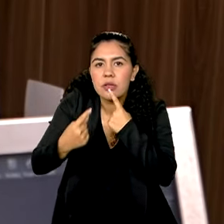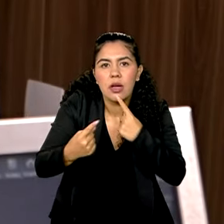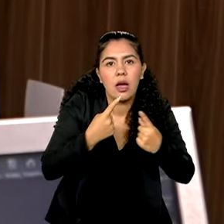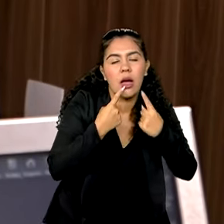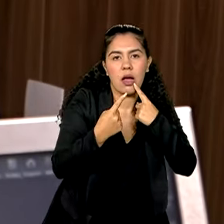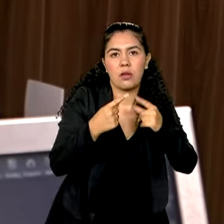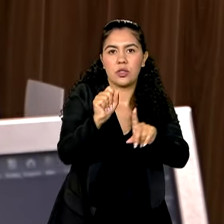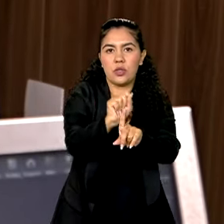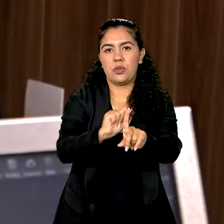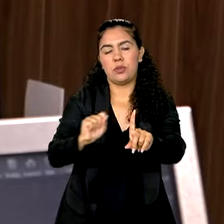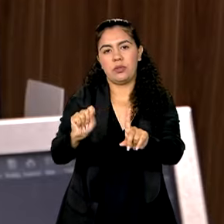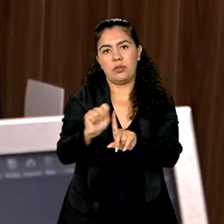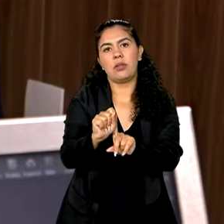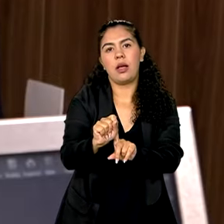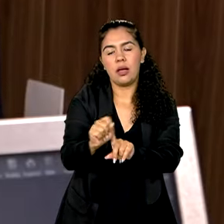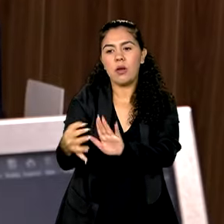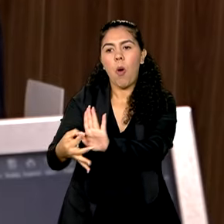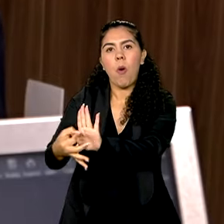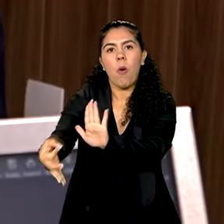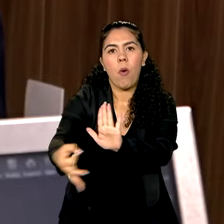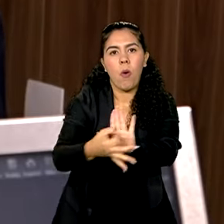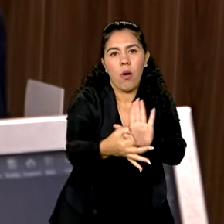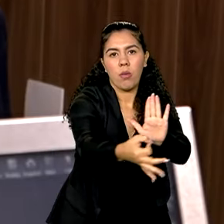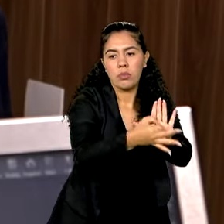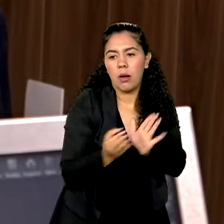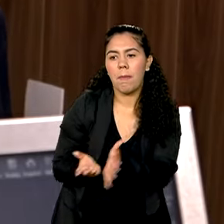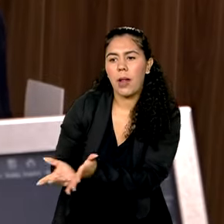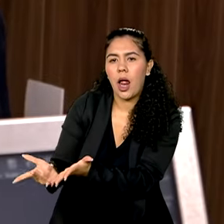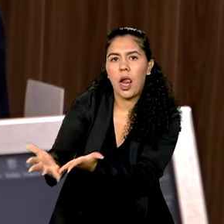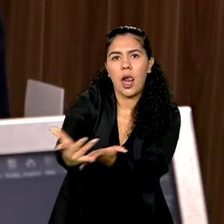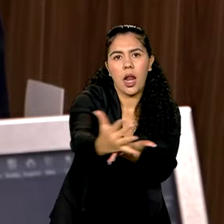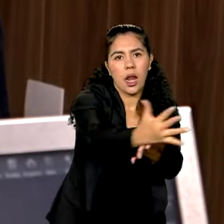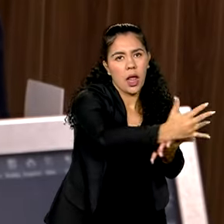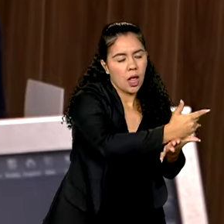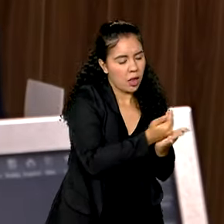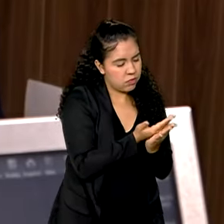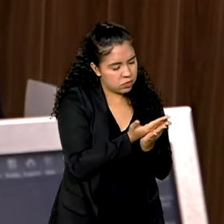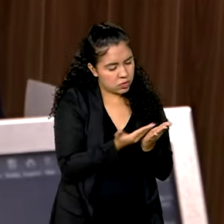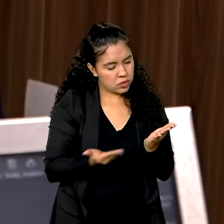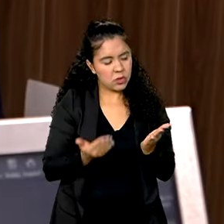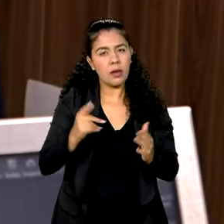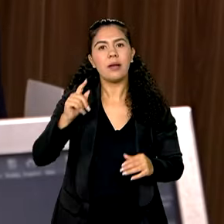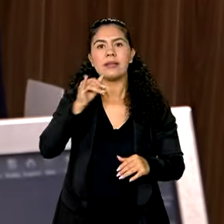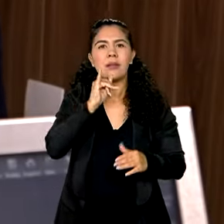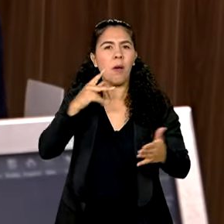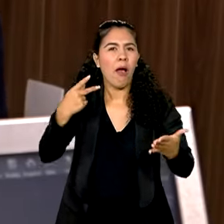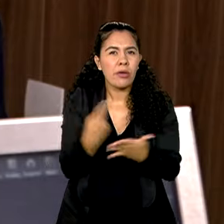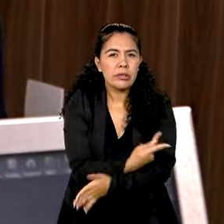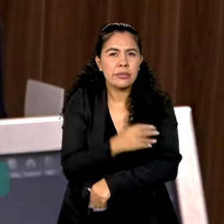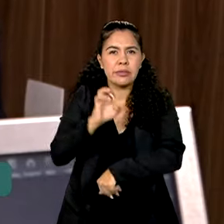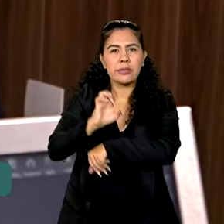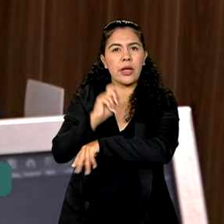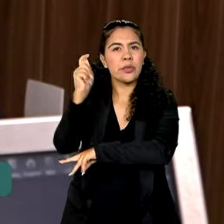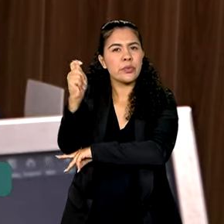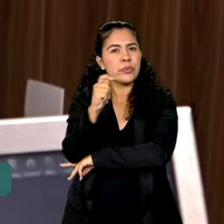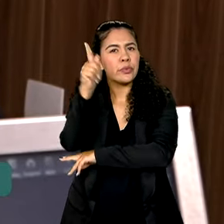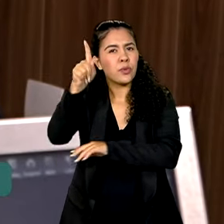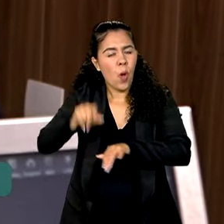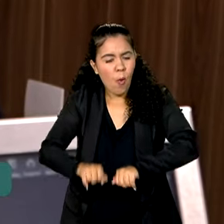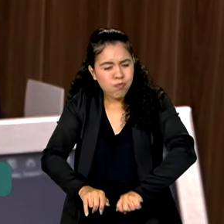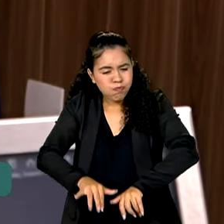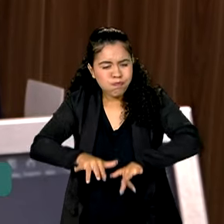a gente entenda que o que acontece das enchentes do Rio Grande do Sul à seca na Amazônia, passando aí